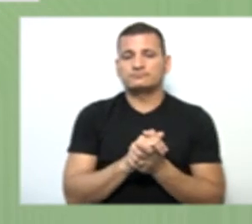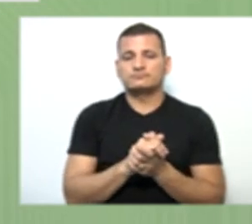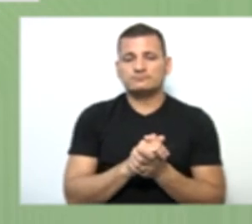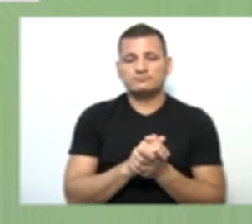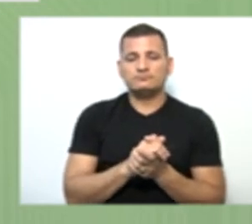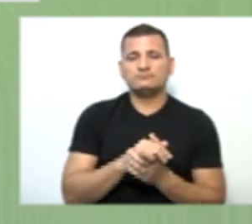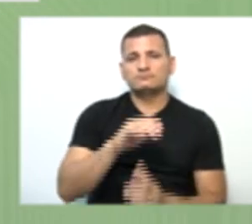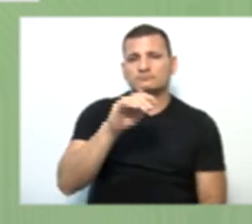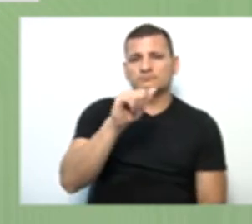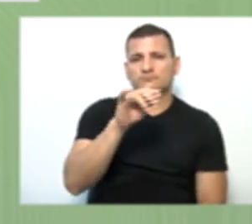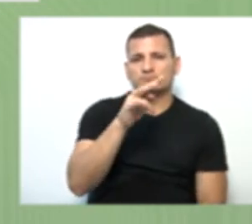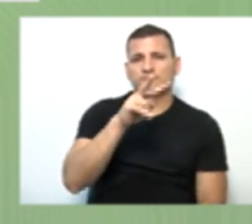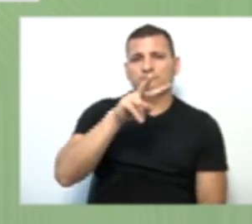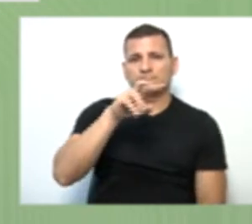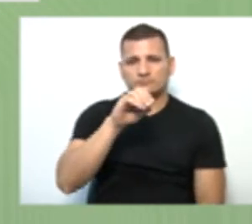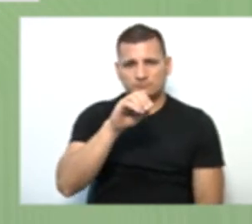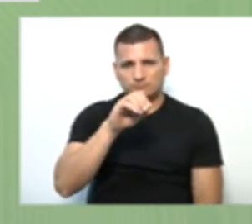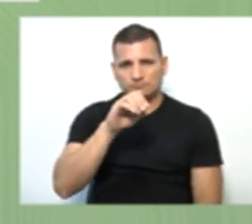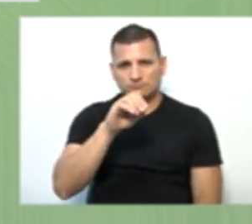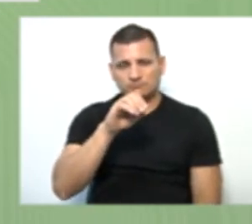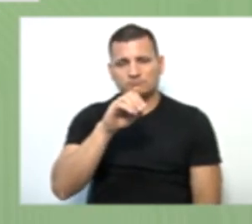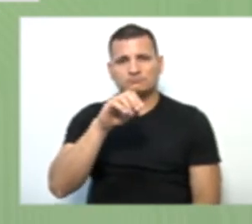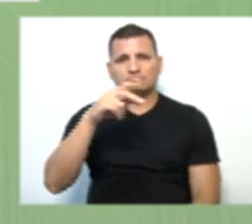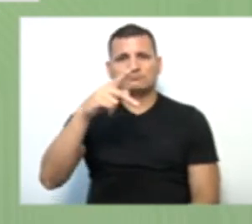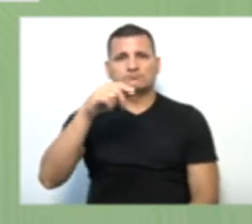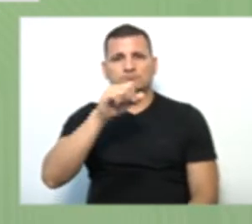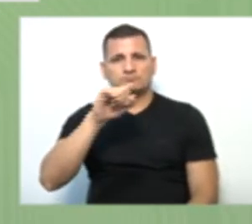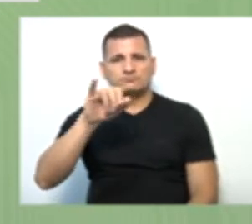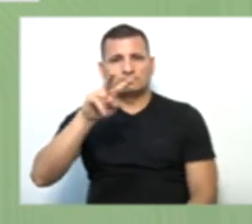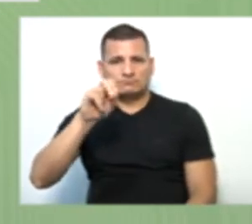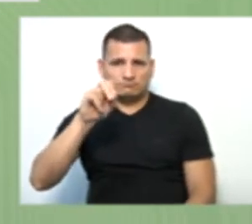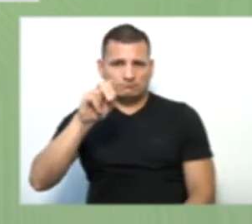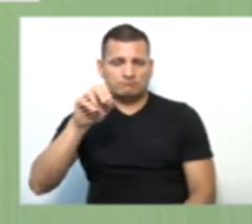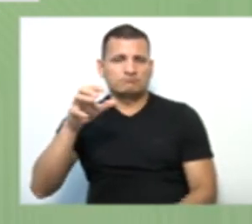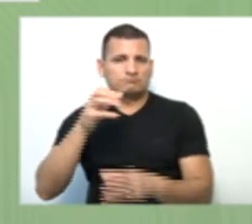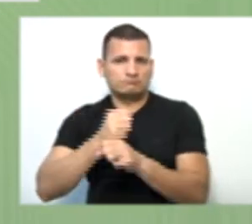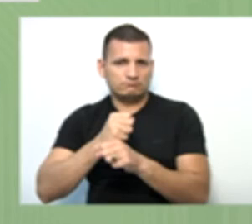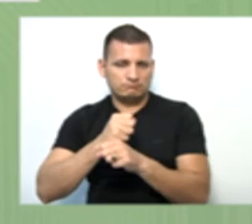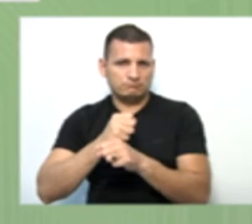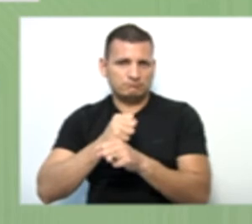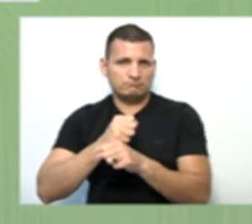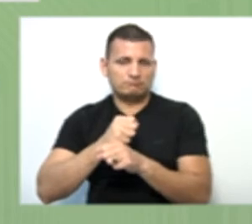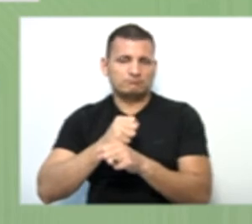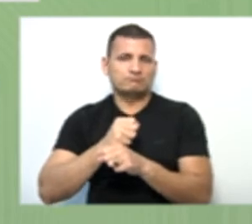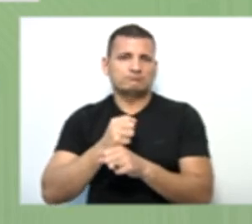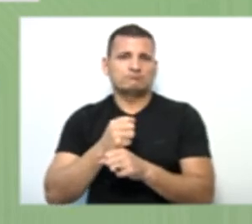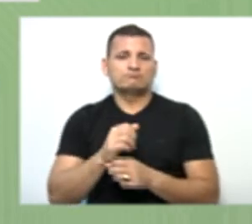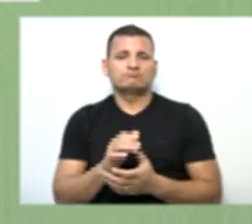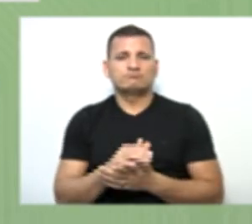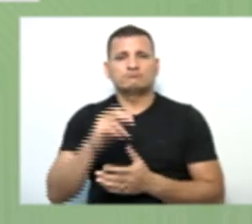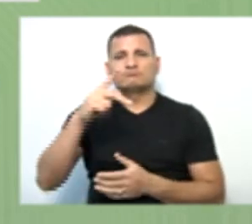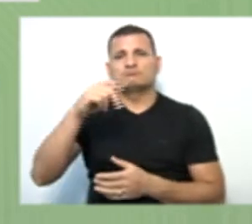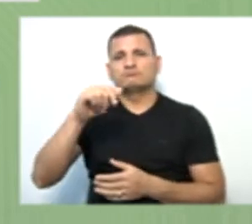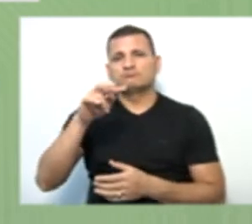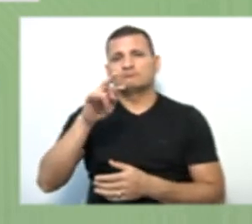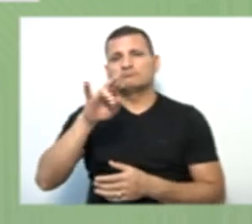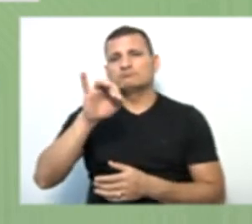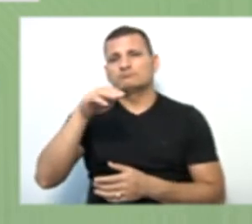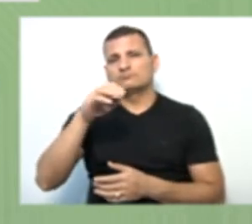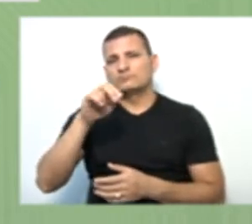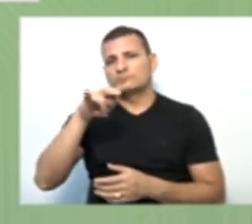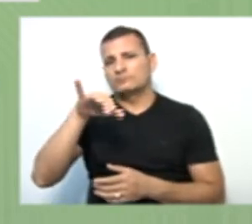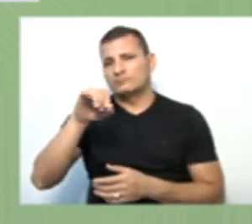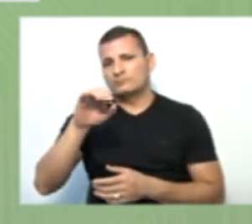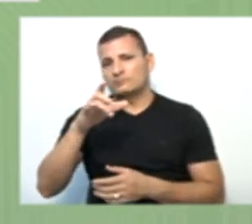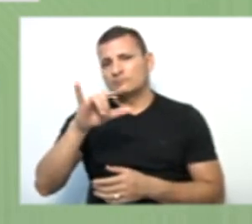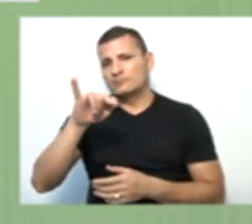menos passivo é igual ao patrimônio líquido. A menos P é igual a PL. Professor, o que quer dizer